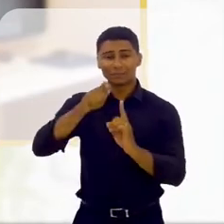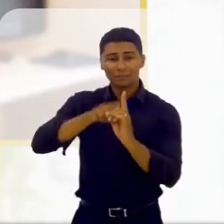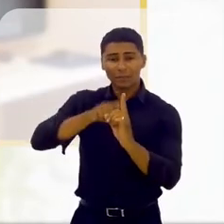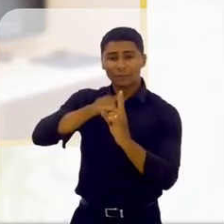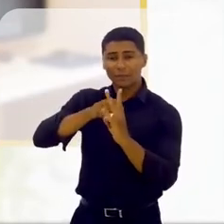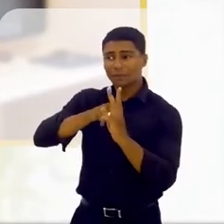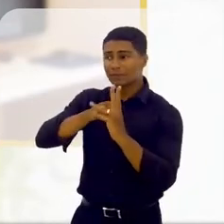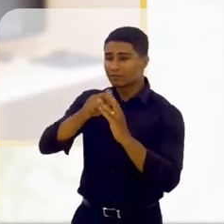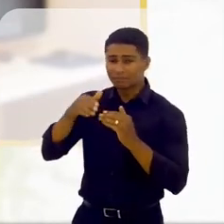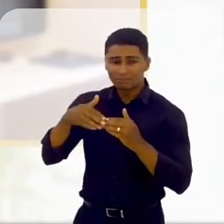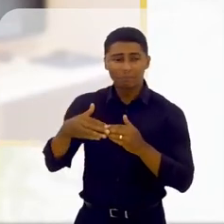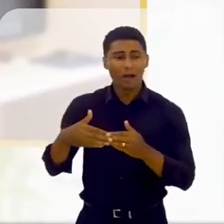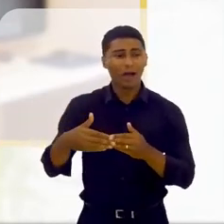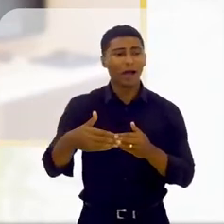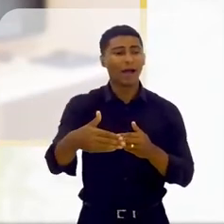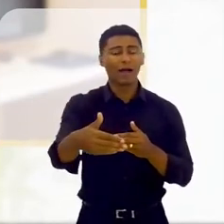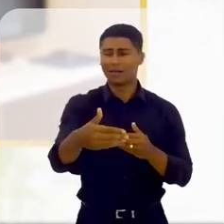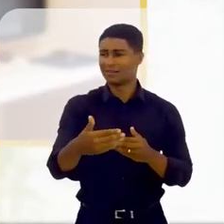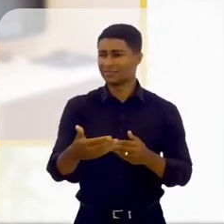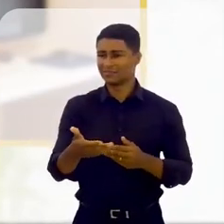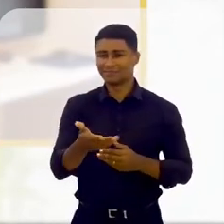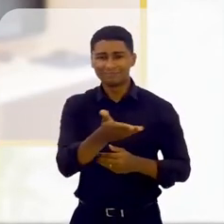próximos meses não tô vendo